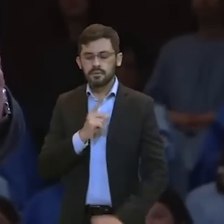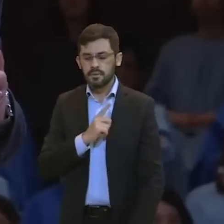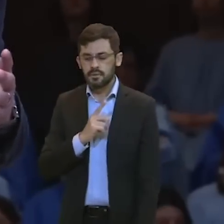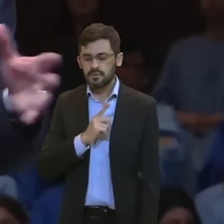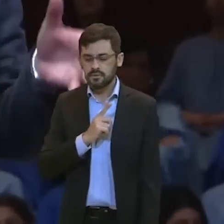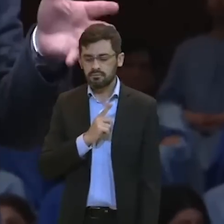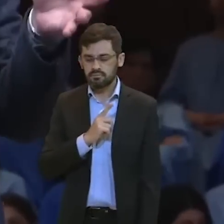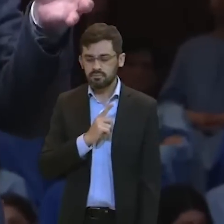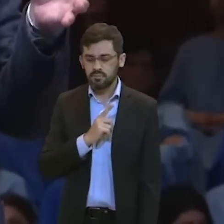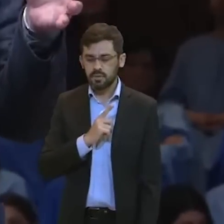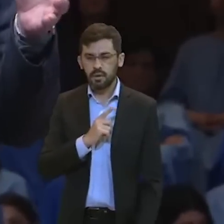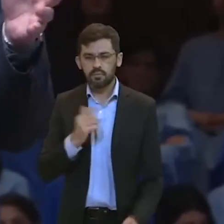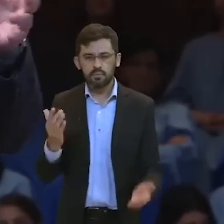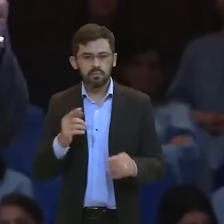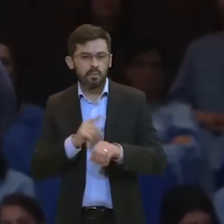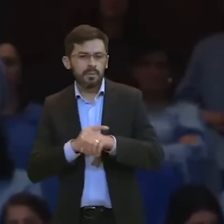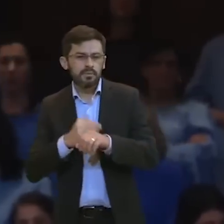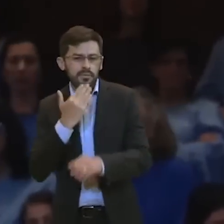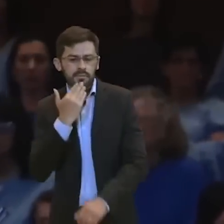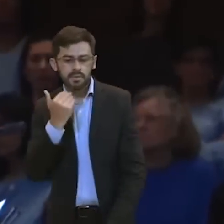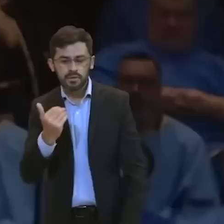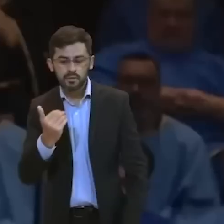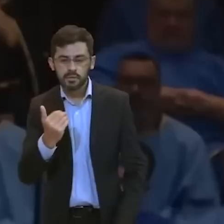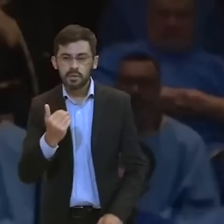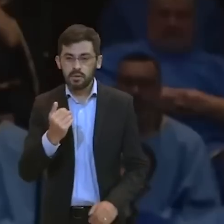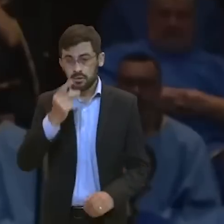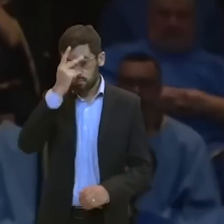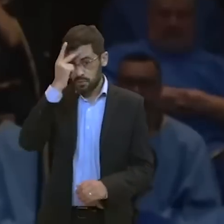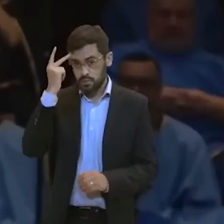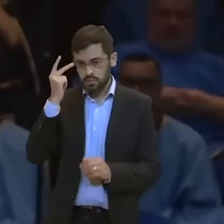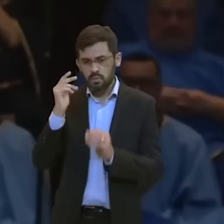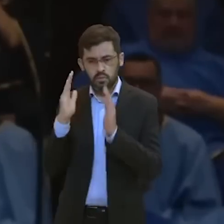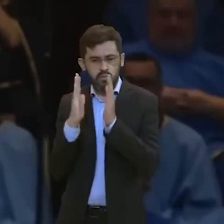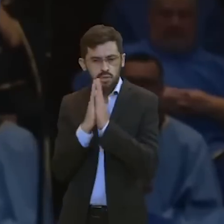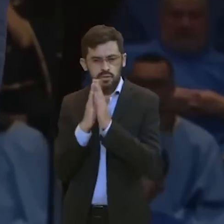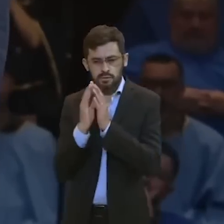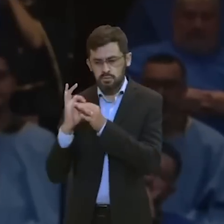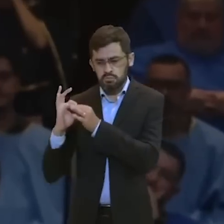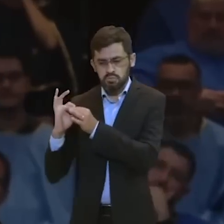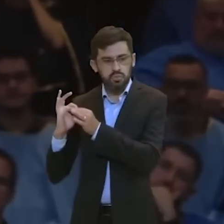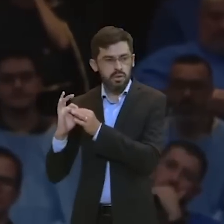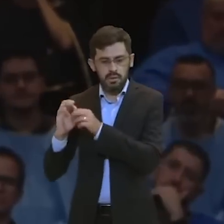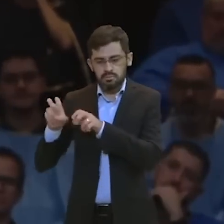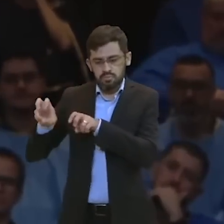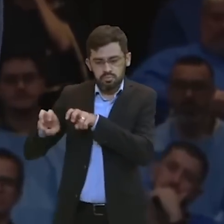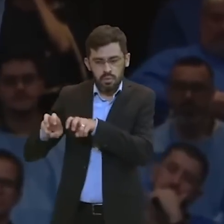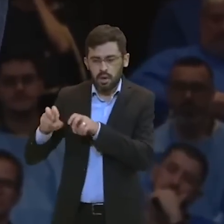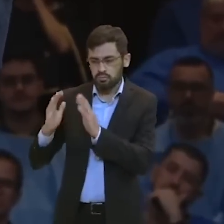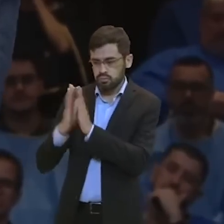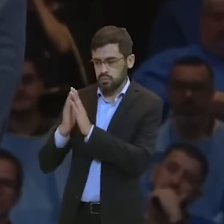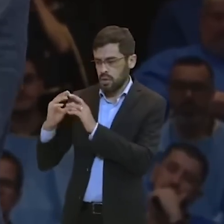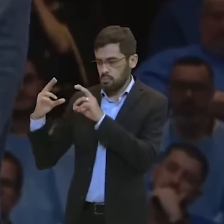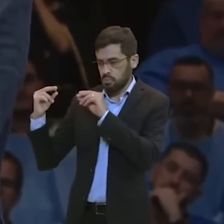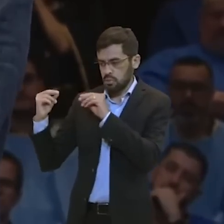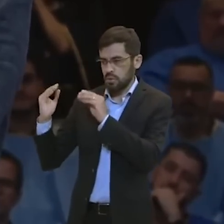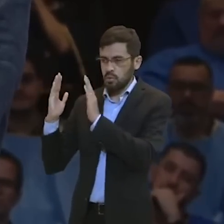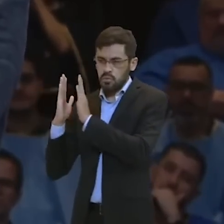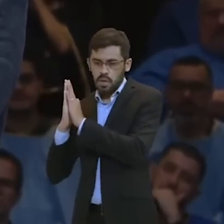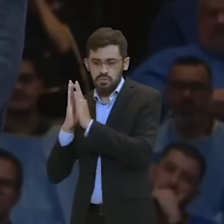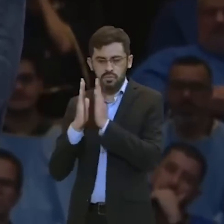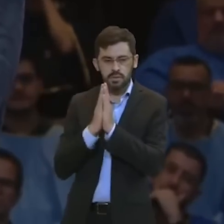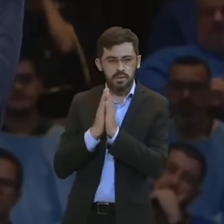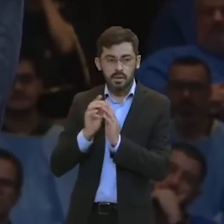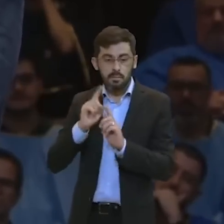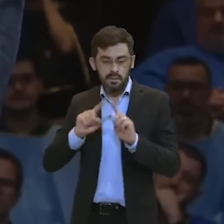um pedido, que uns orassem pelos outros, e do lado dele tinha uma senhorinha, muito